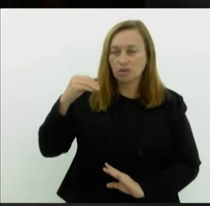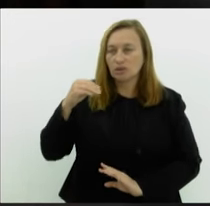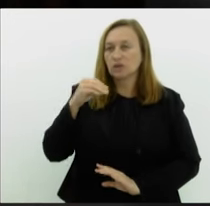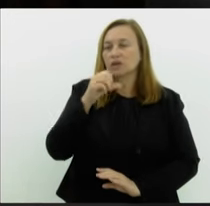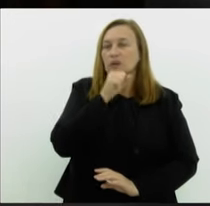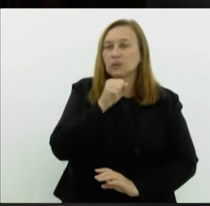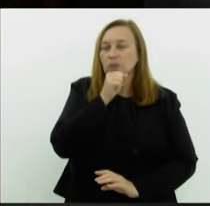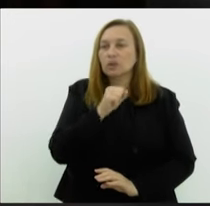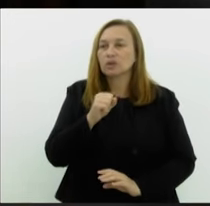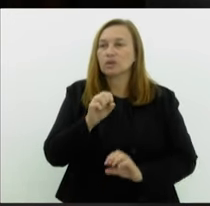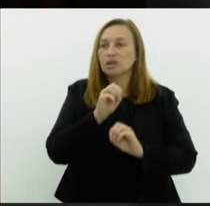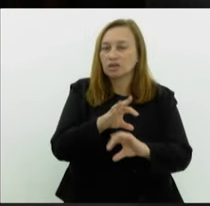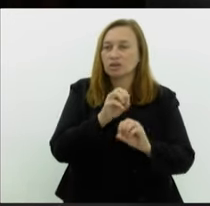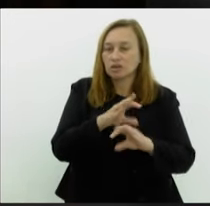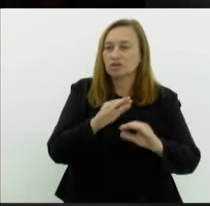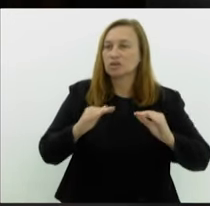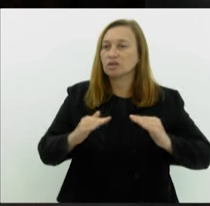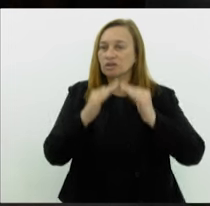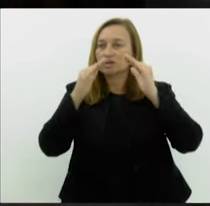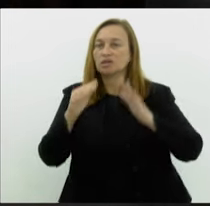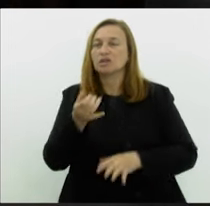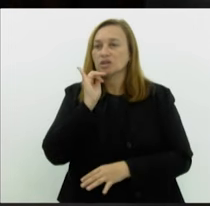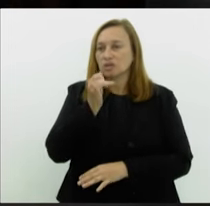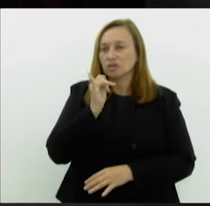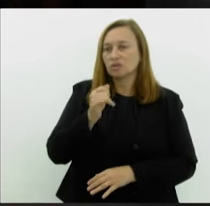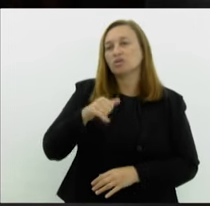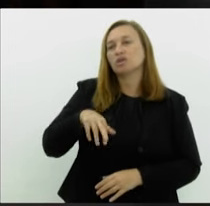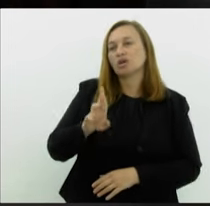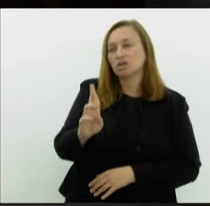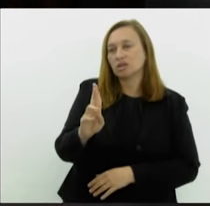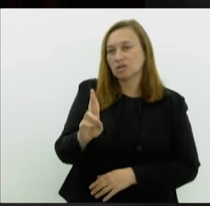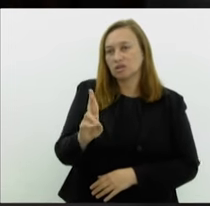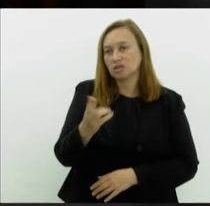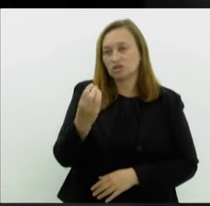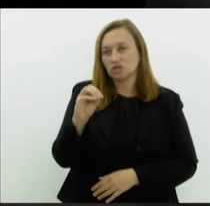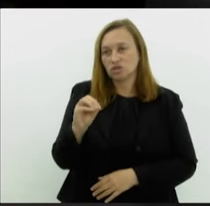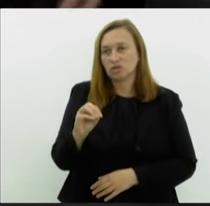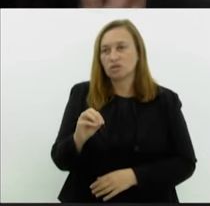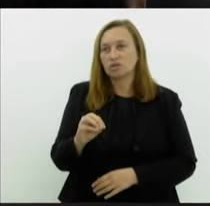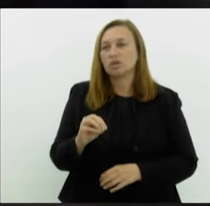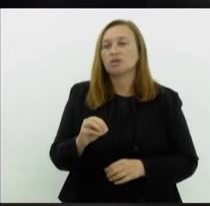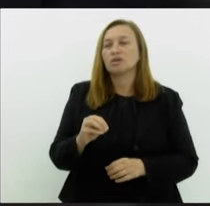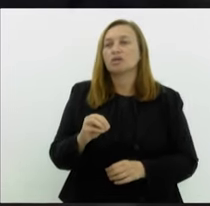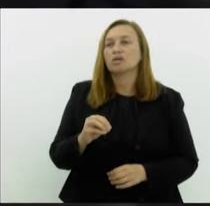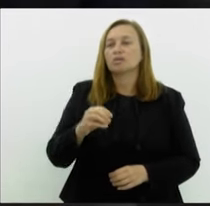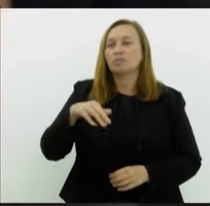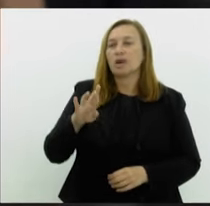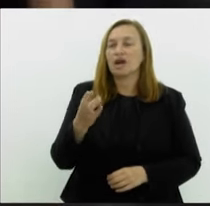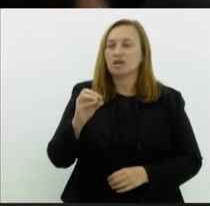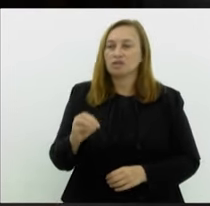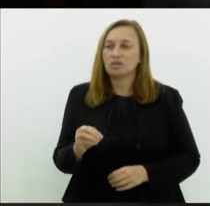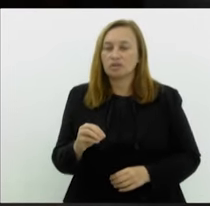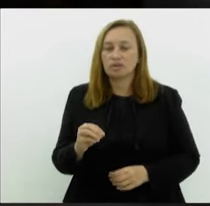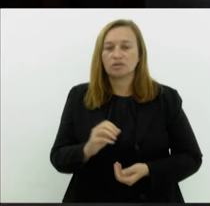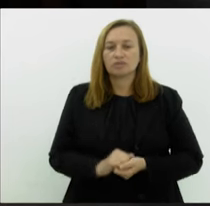Favorável, relatores deputados doutor Serginho, Gisele Monteiro e Márcio Gualberto, pendendo de pareceres das Comissões